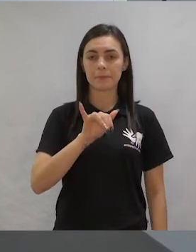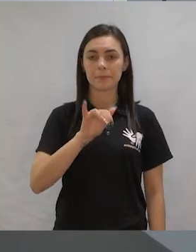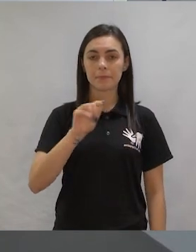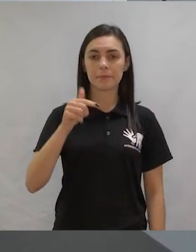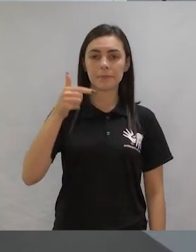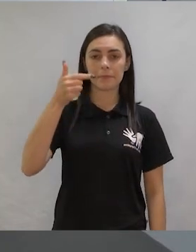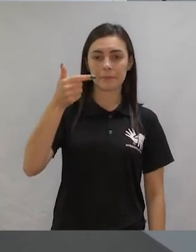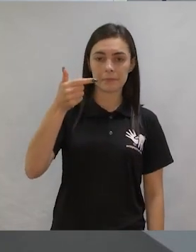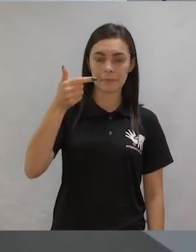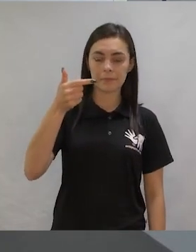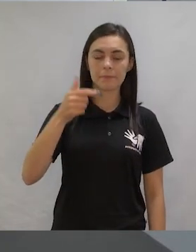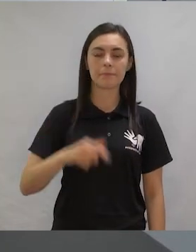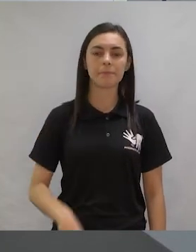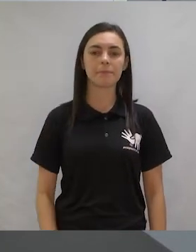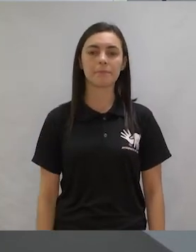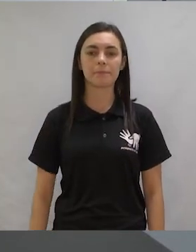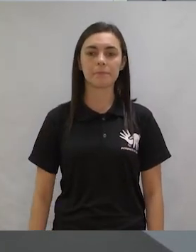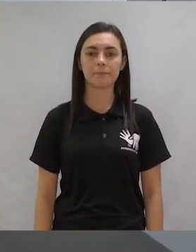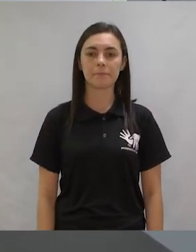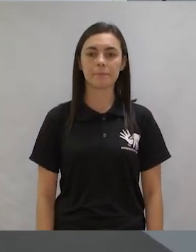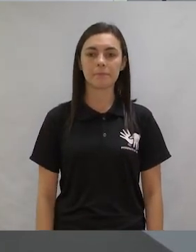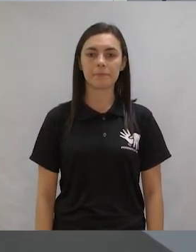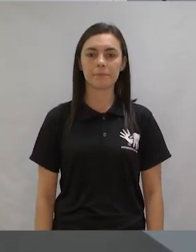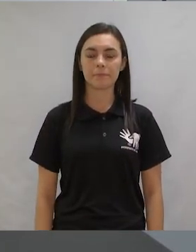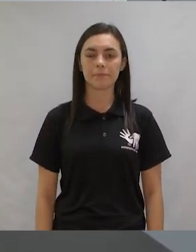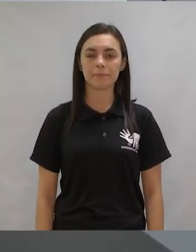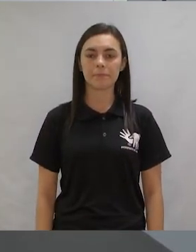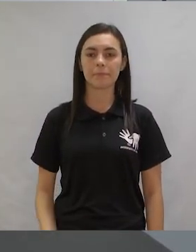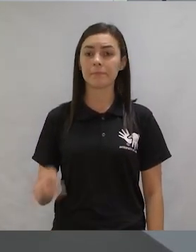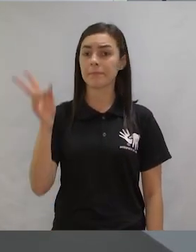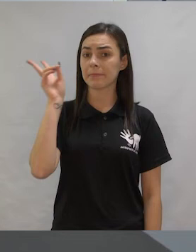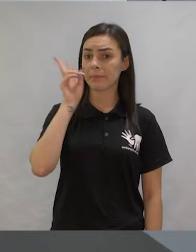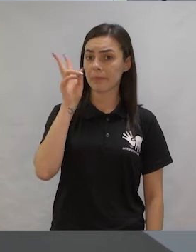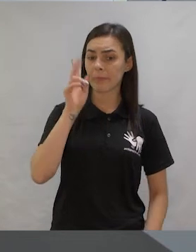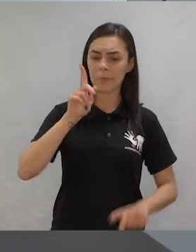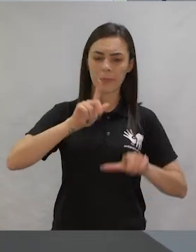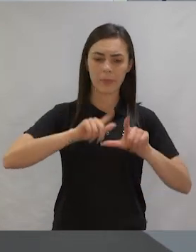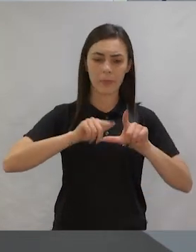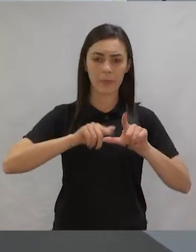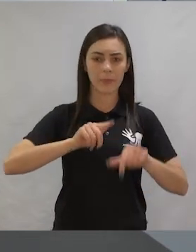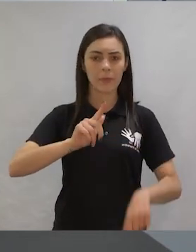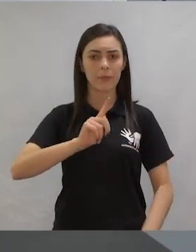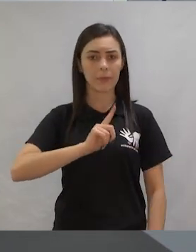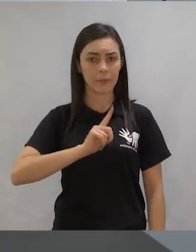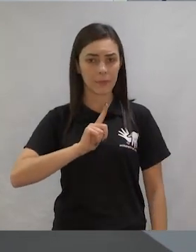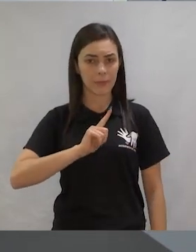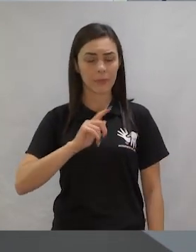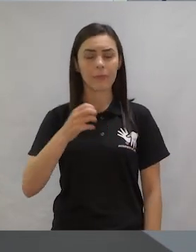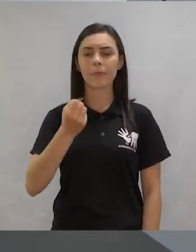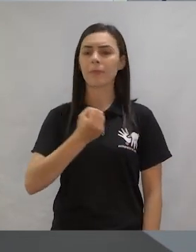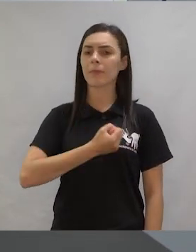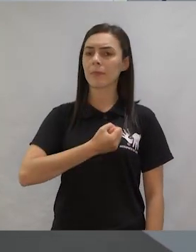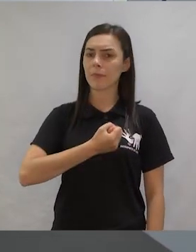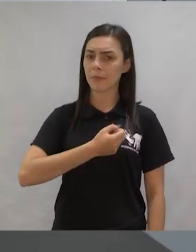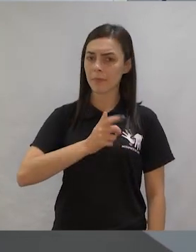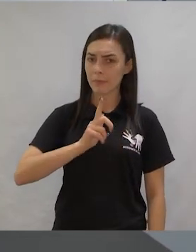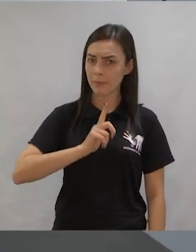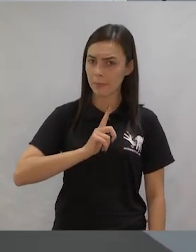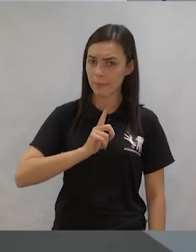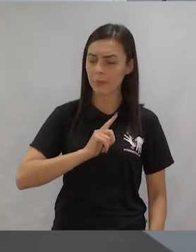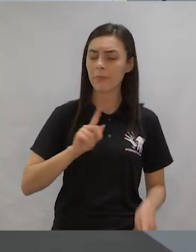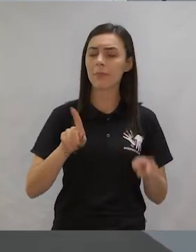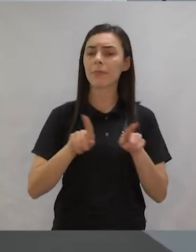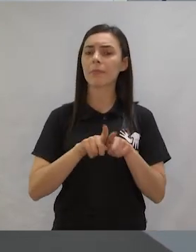y elevado à segunda potência. Lembrando, tenho letras, tenho